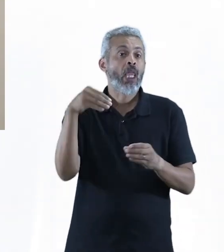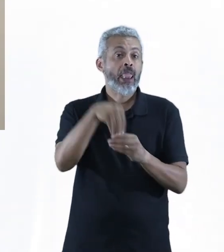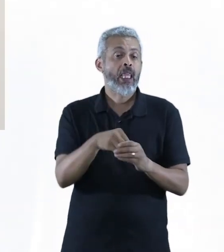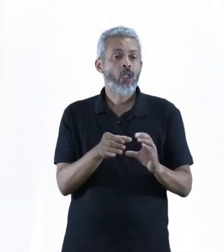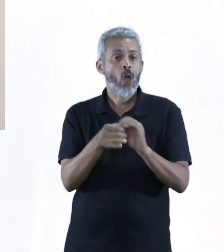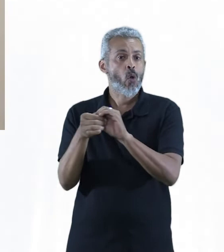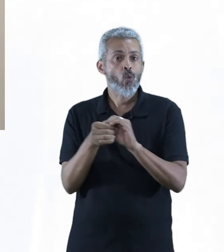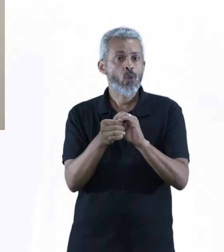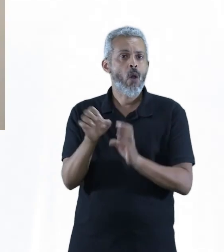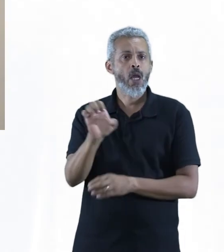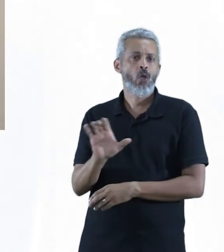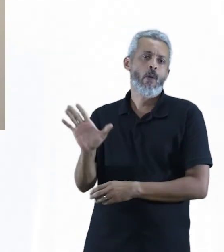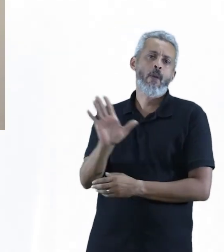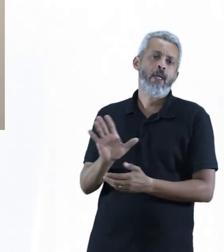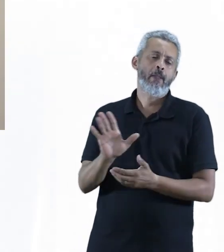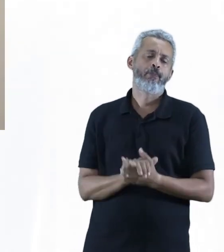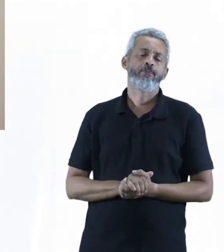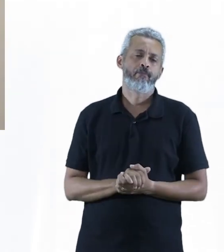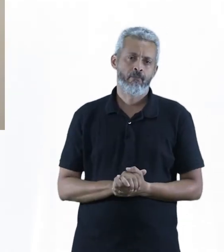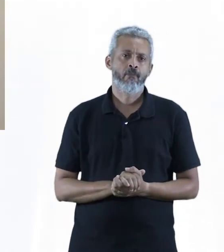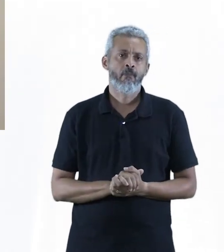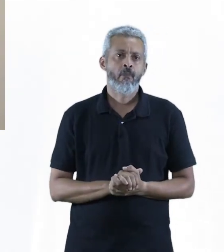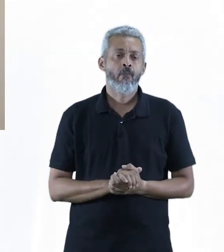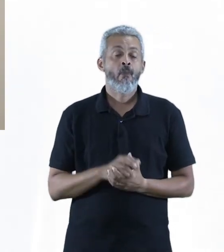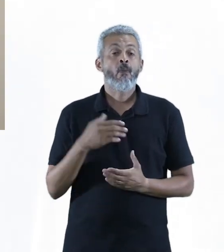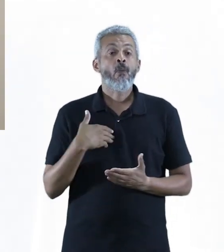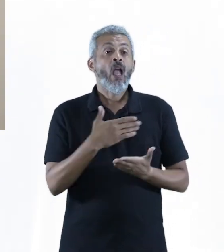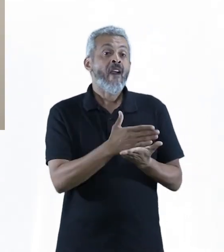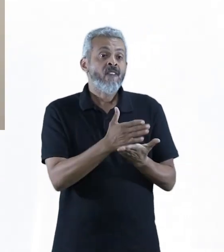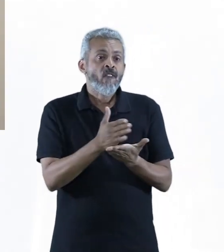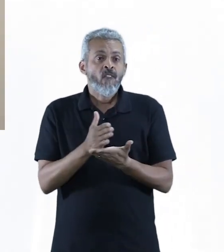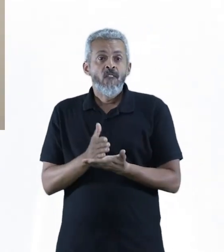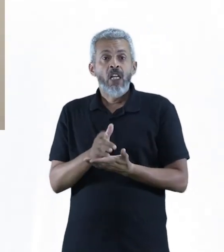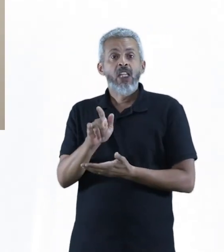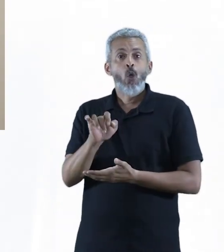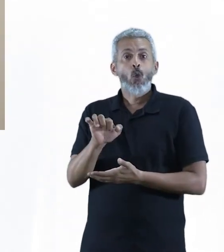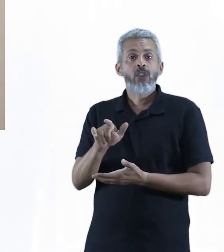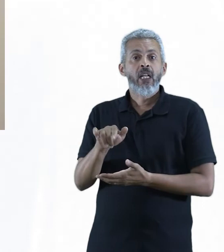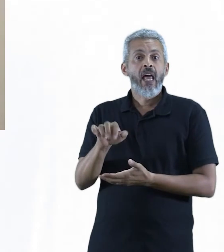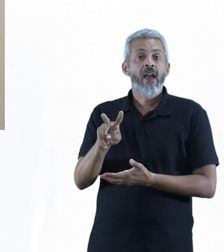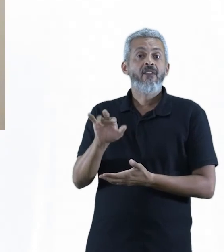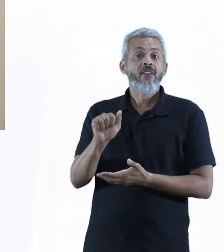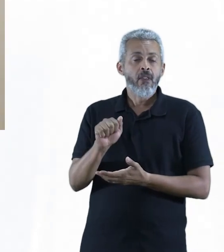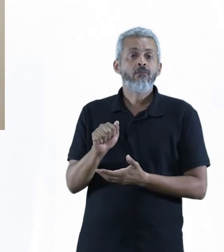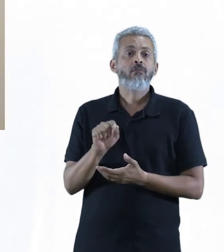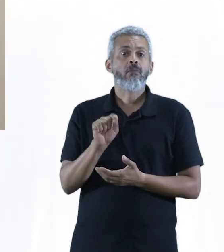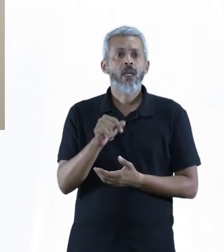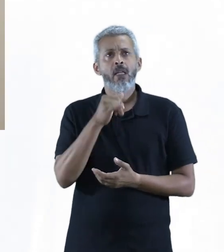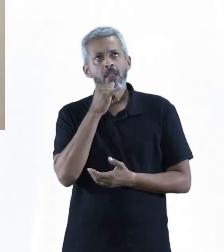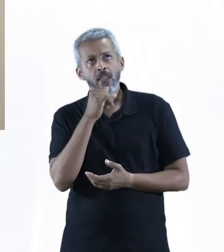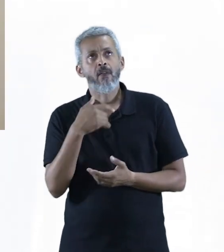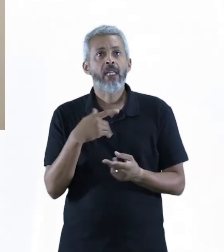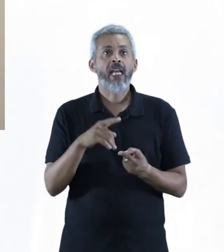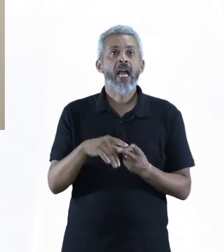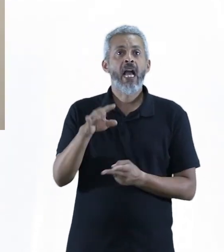Europeia. Bom, já posso falar o seguinte, a fragmentação da Iugoslávia, assim como a fragmentação de outros países, vou dar um exemplo